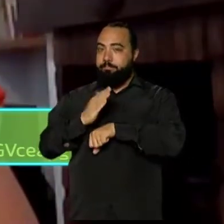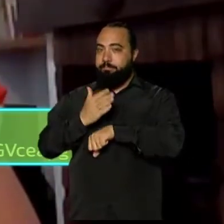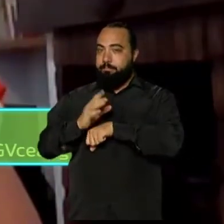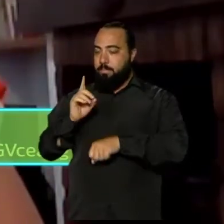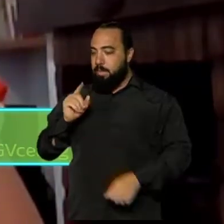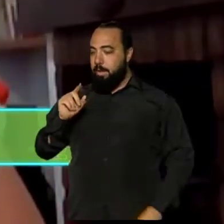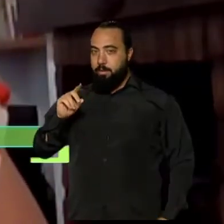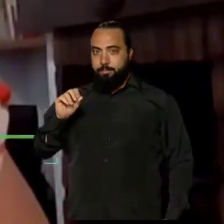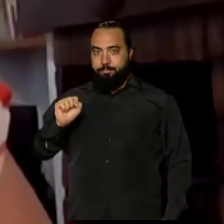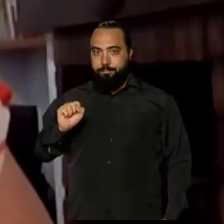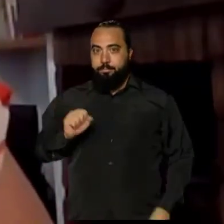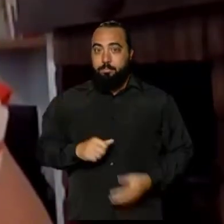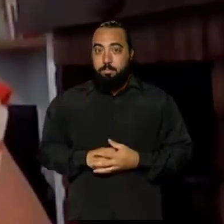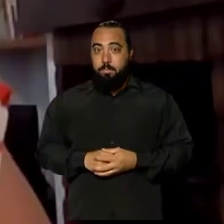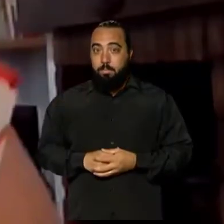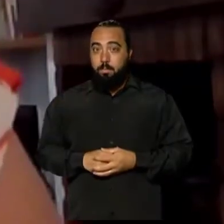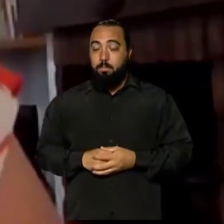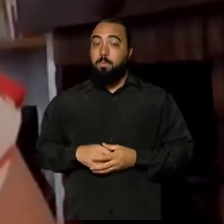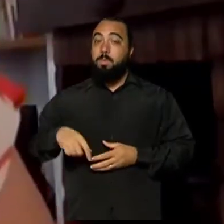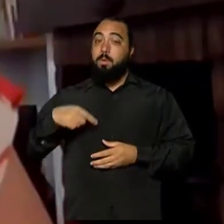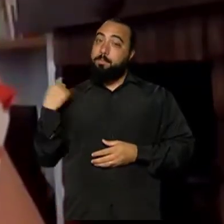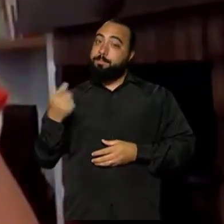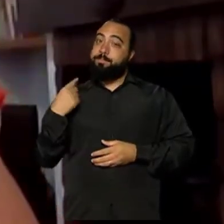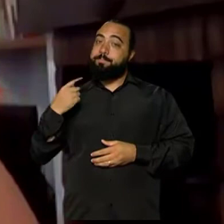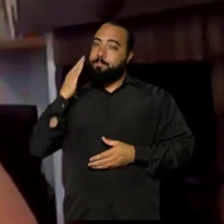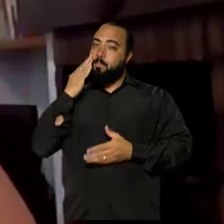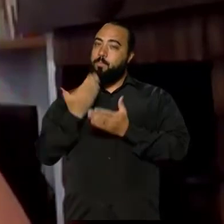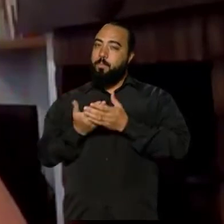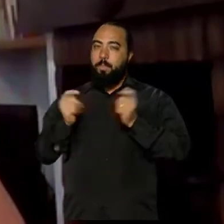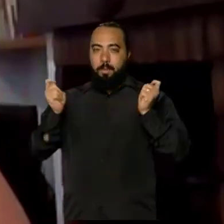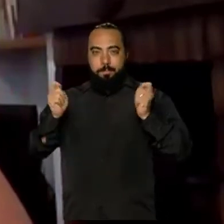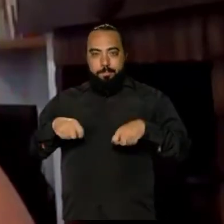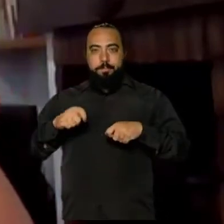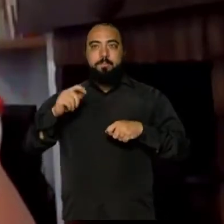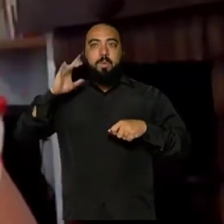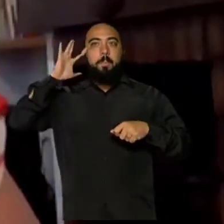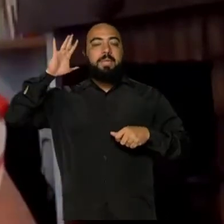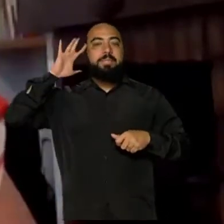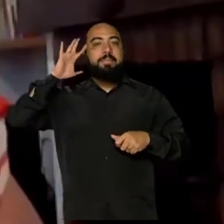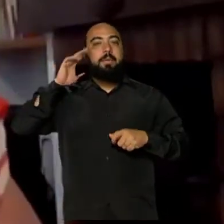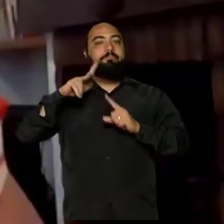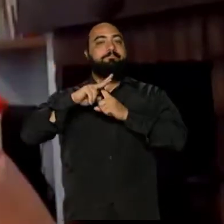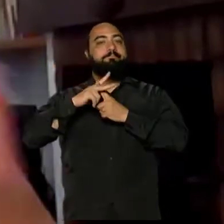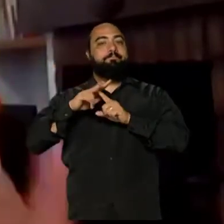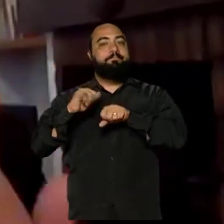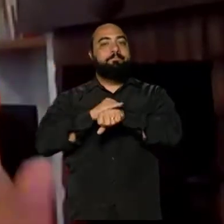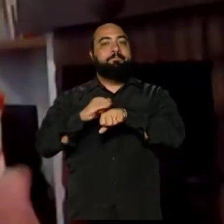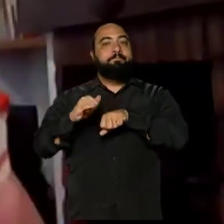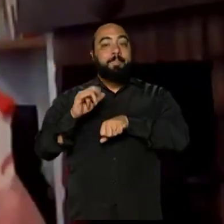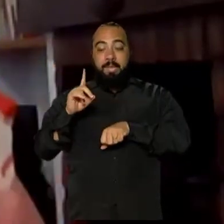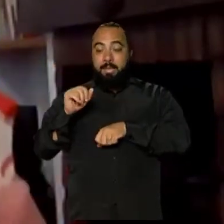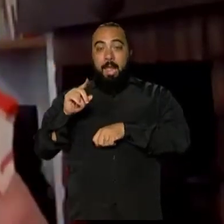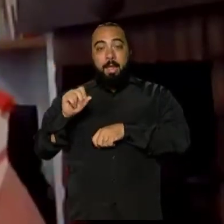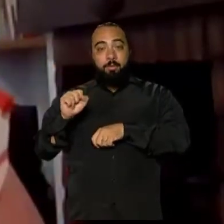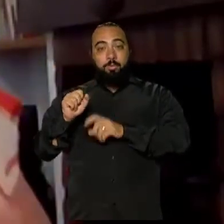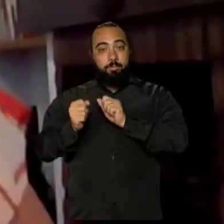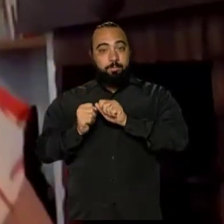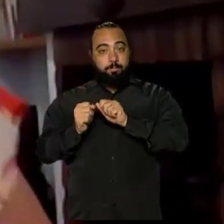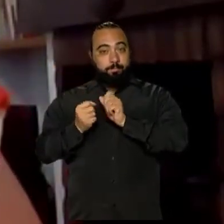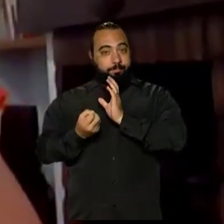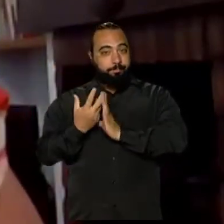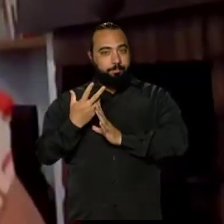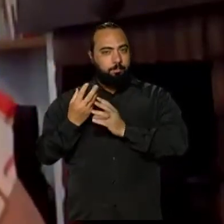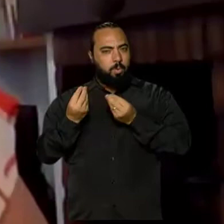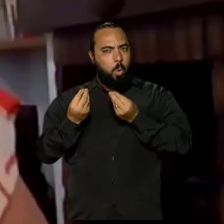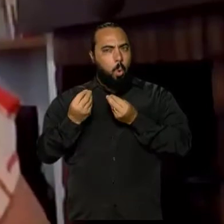dados. A gente acredita que, ao repensar a forma como os dados são produzidos, como eles